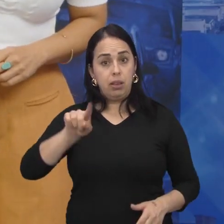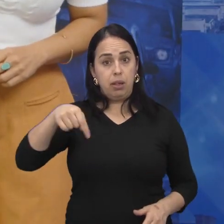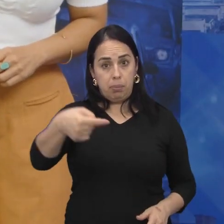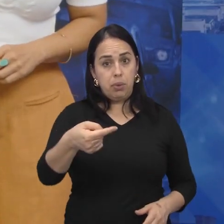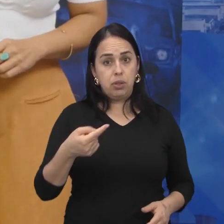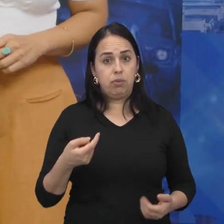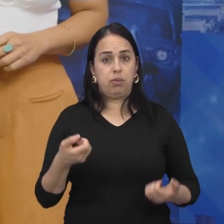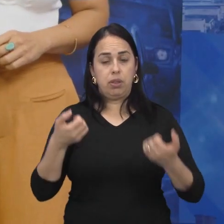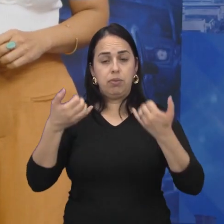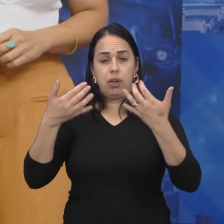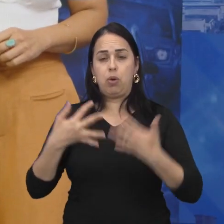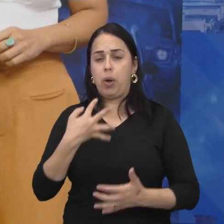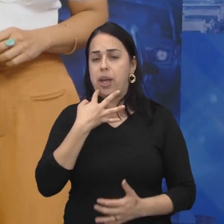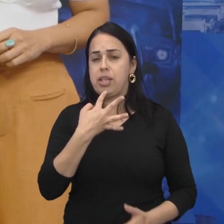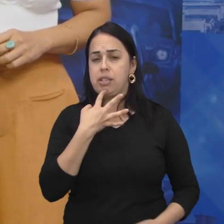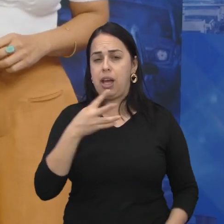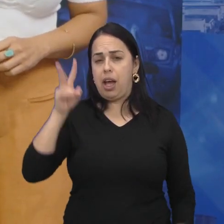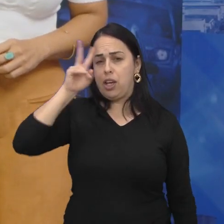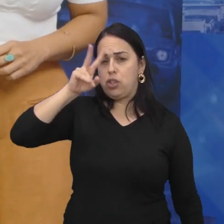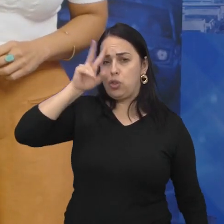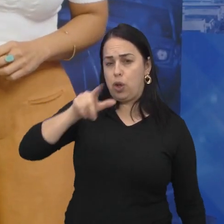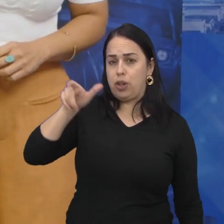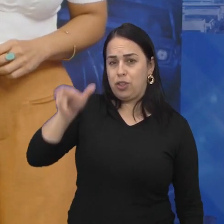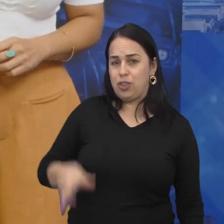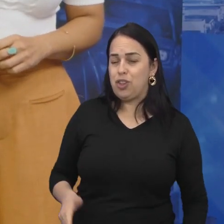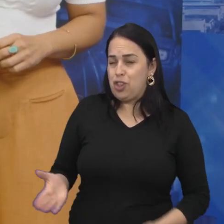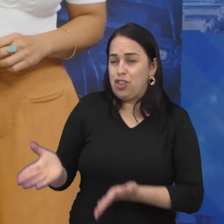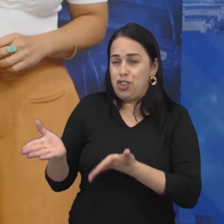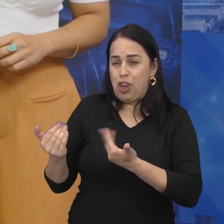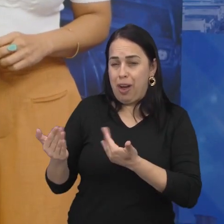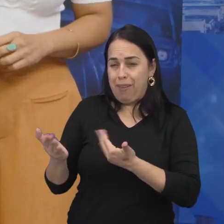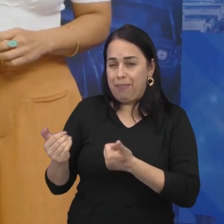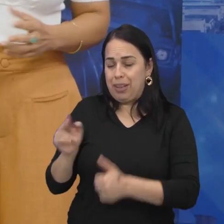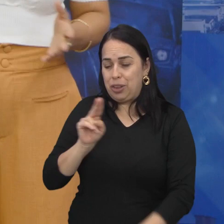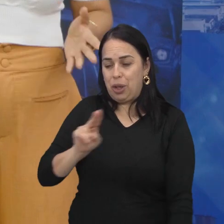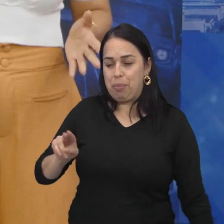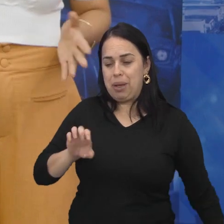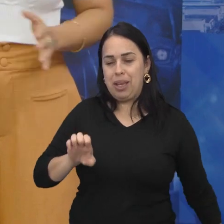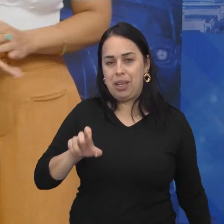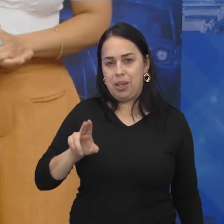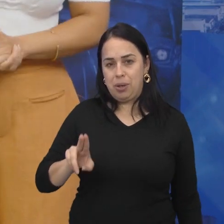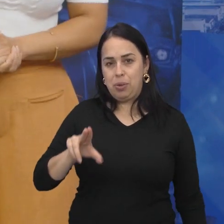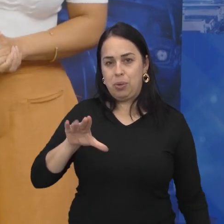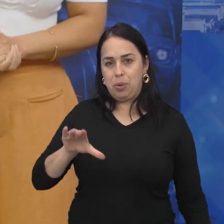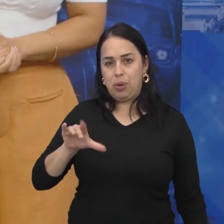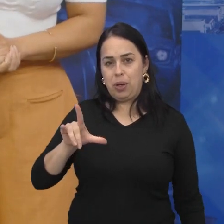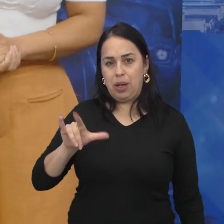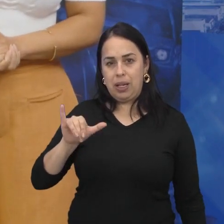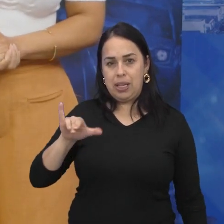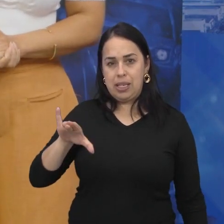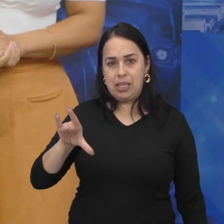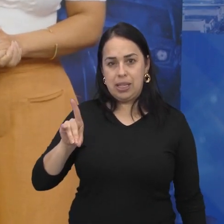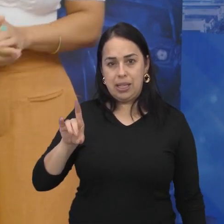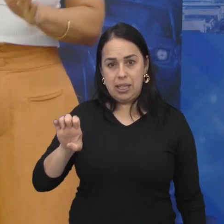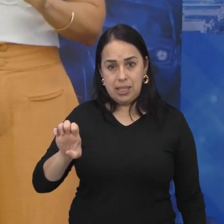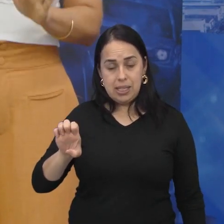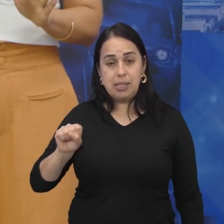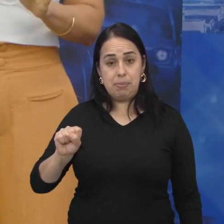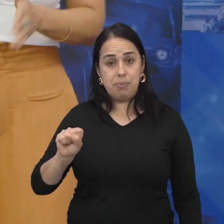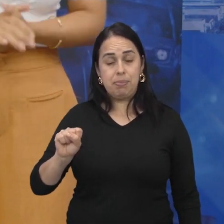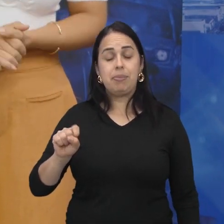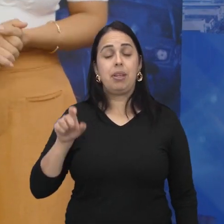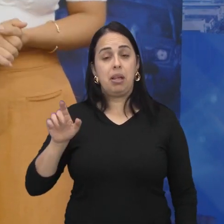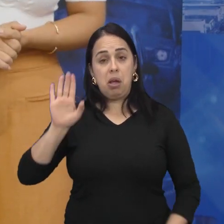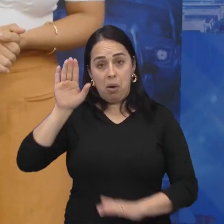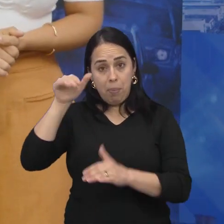uma pausa aqui no Ação Parlamentar e no próximo bloco você vai conhecer a história do jovem que emprestou o nome a uma rua do centro